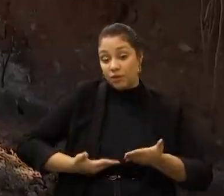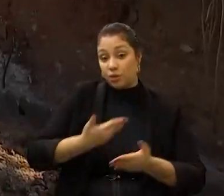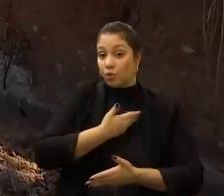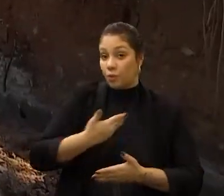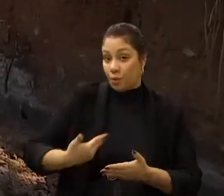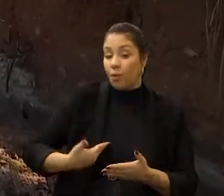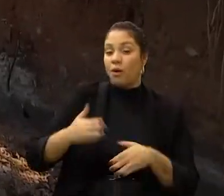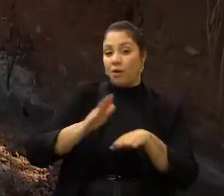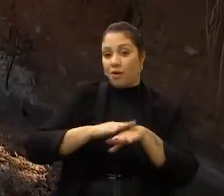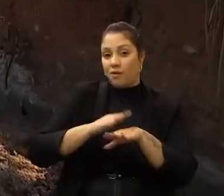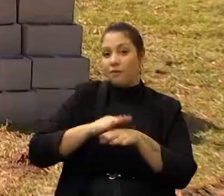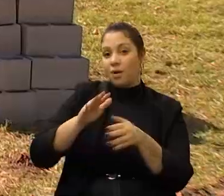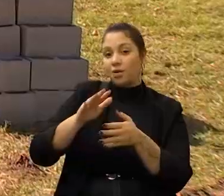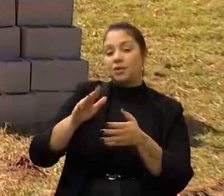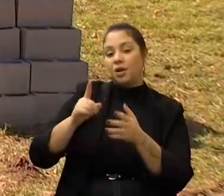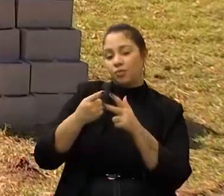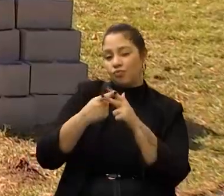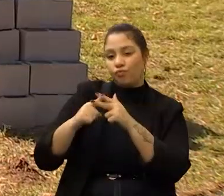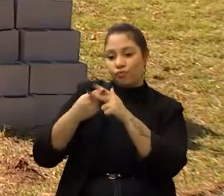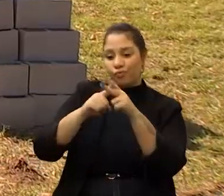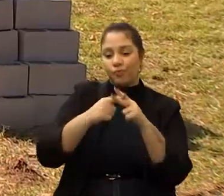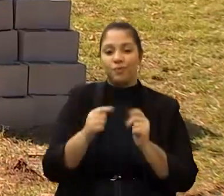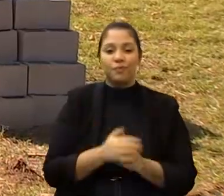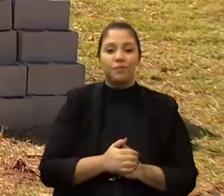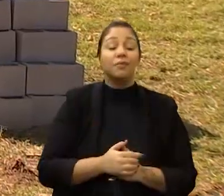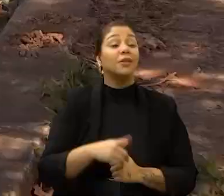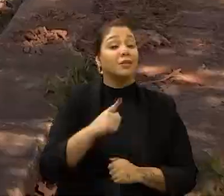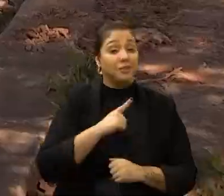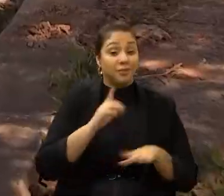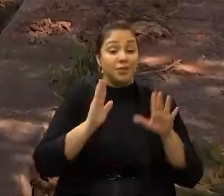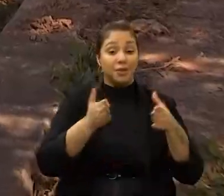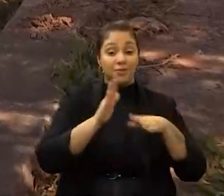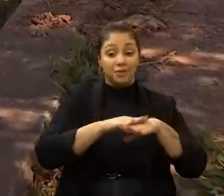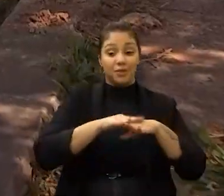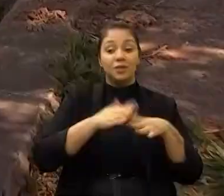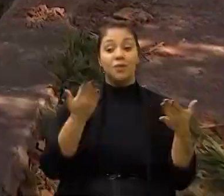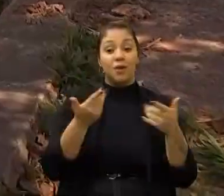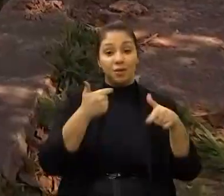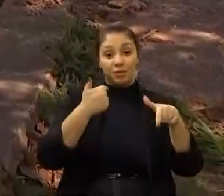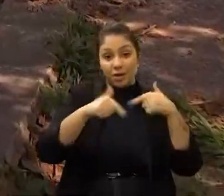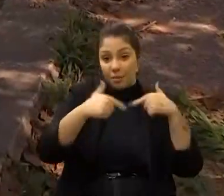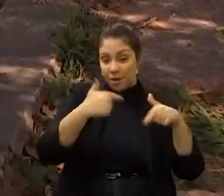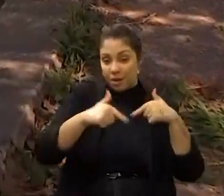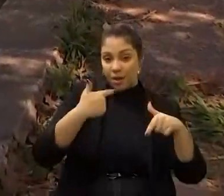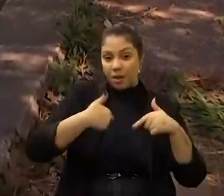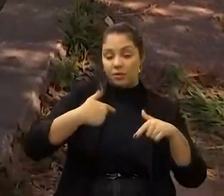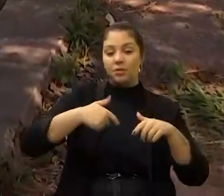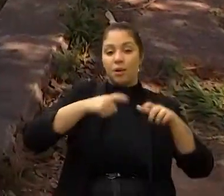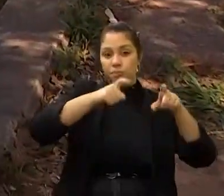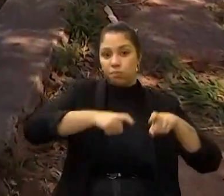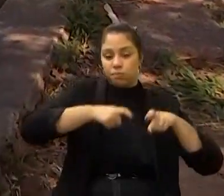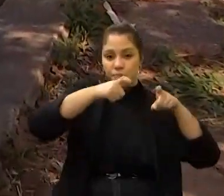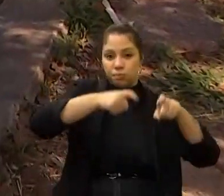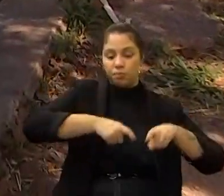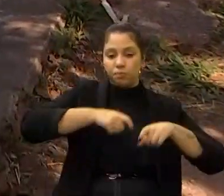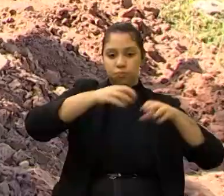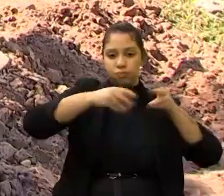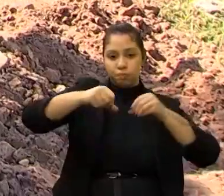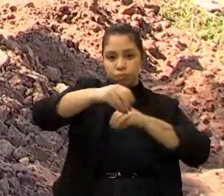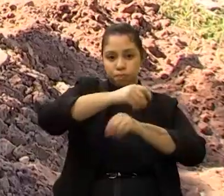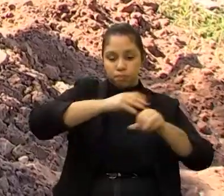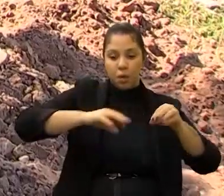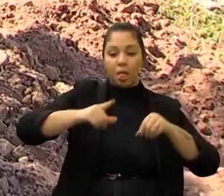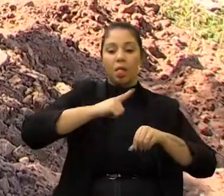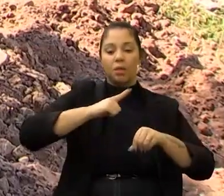está viabilizando essa reforma o pedido foi atendido e já é possível ver os trabalhadores perfurando a terra